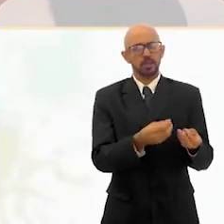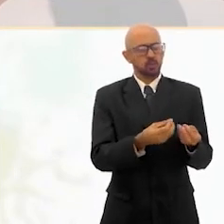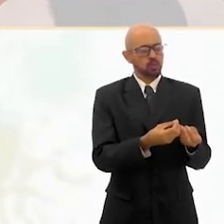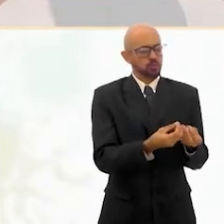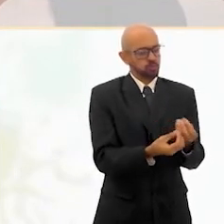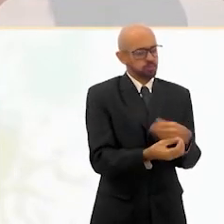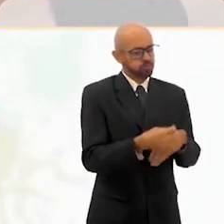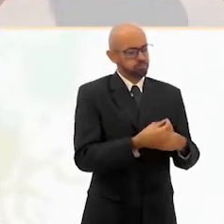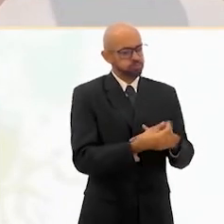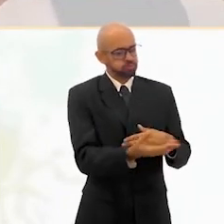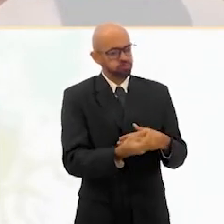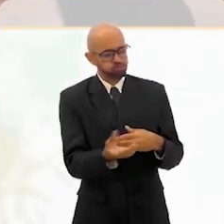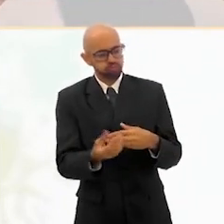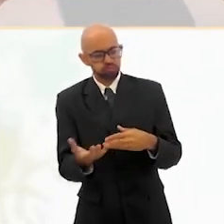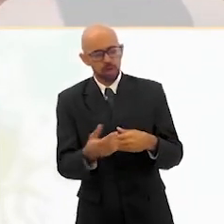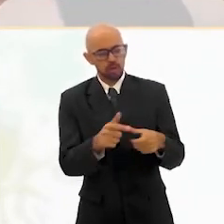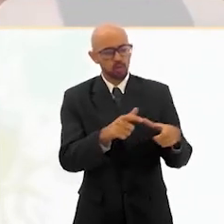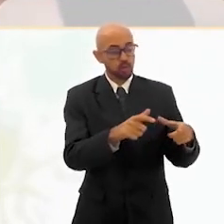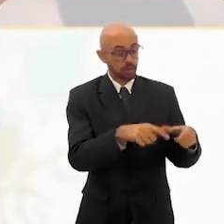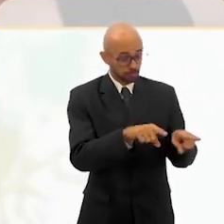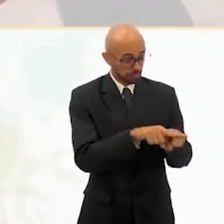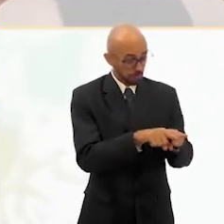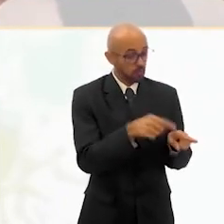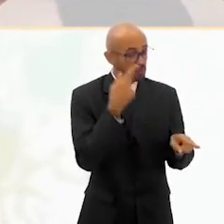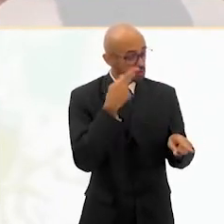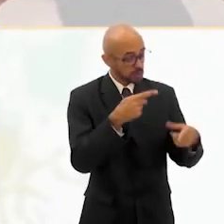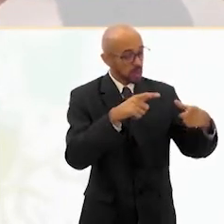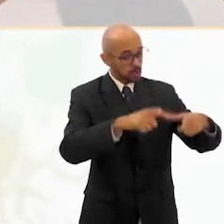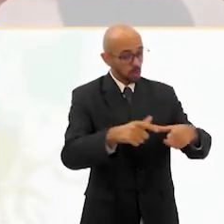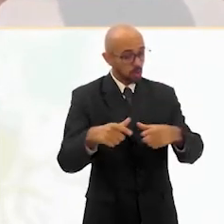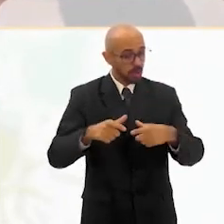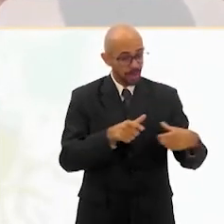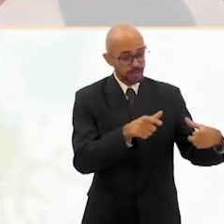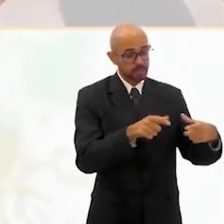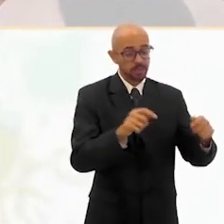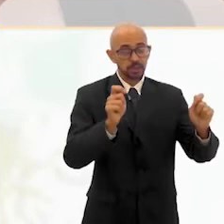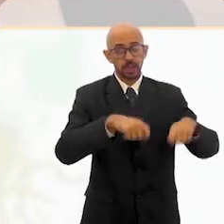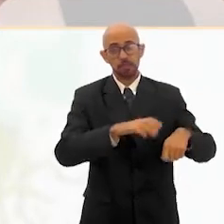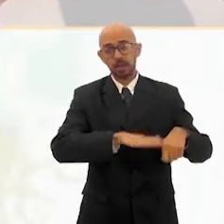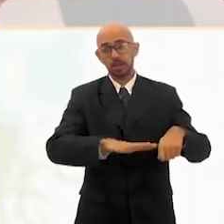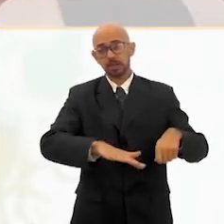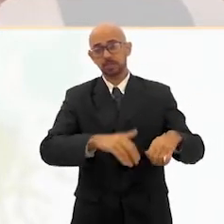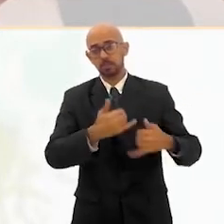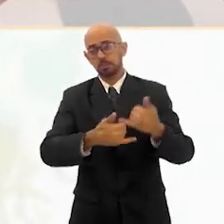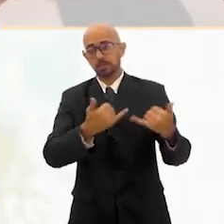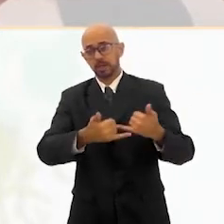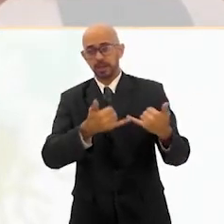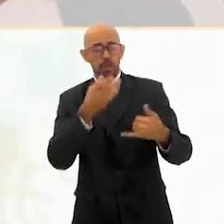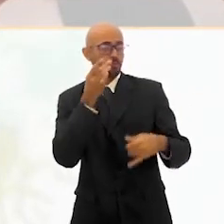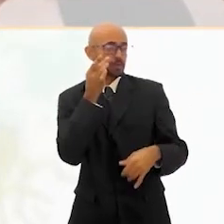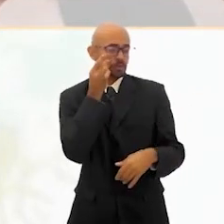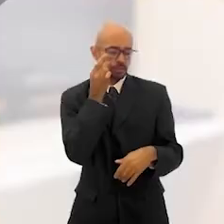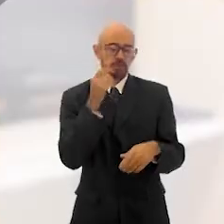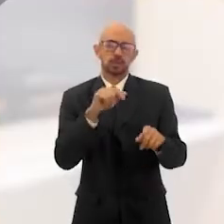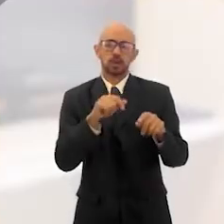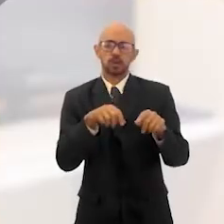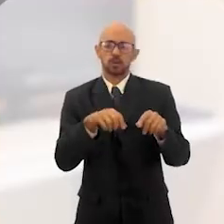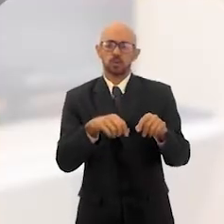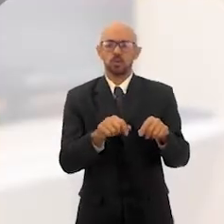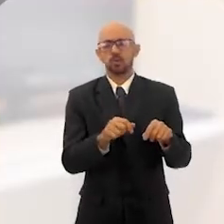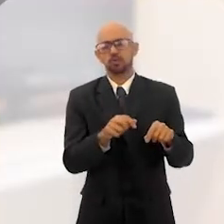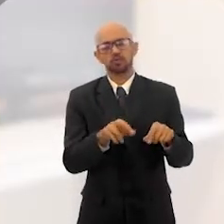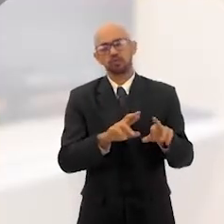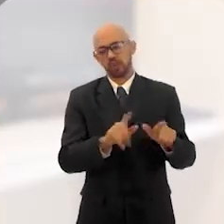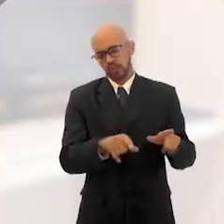levar espaços que a criança possa continuar brincando ali pessoalmente, diferentemente do